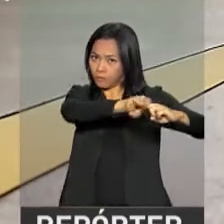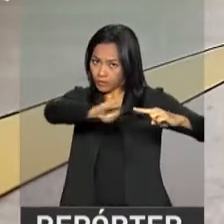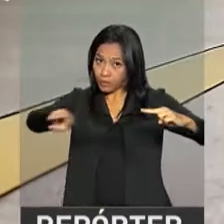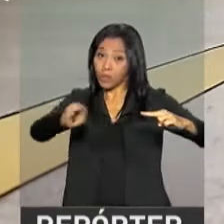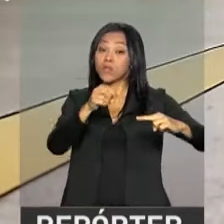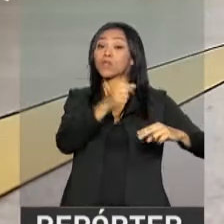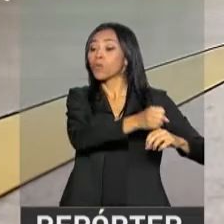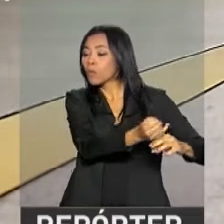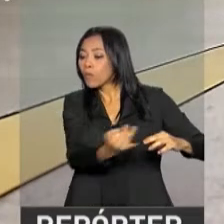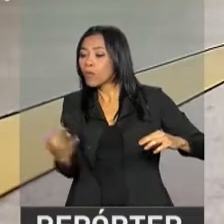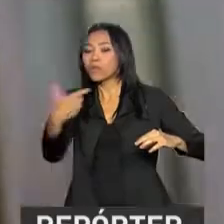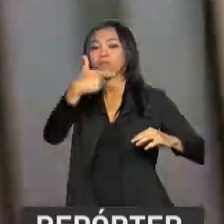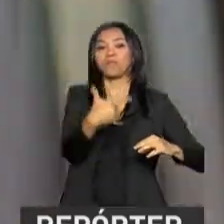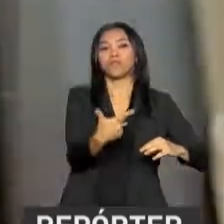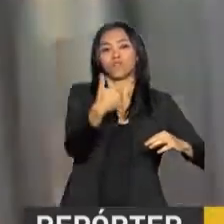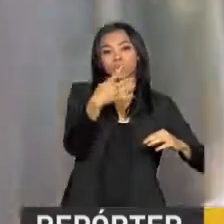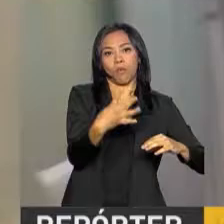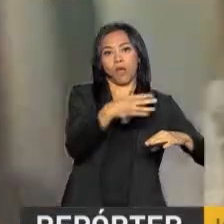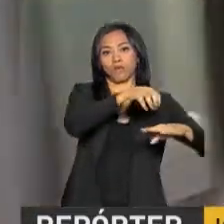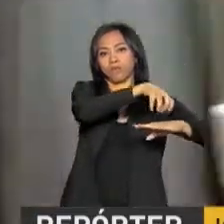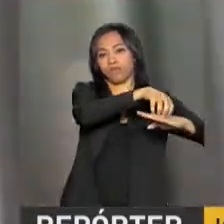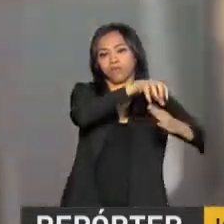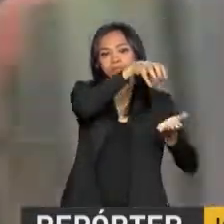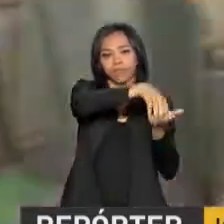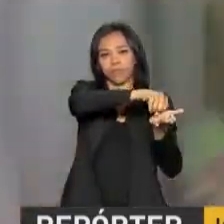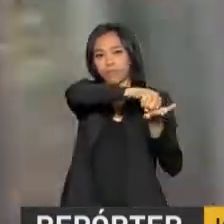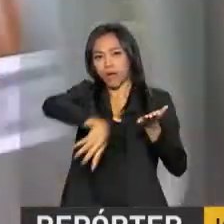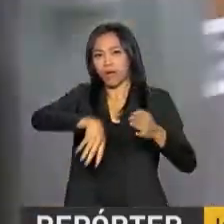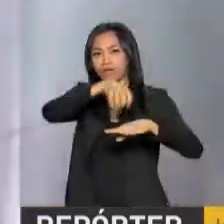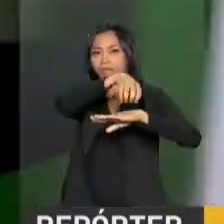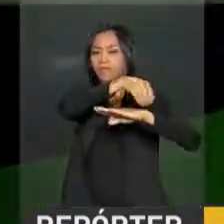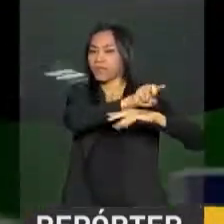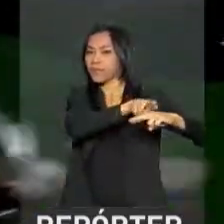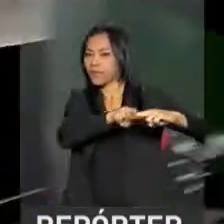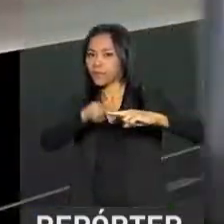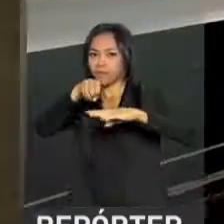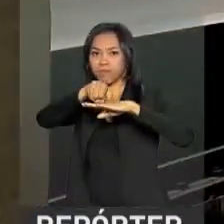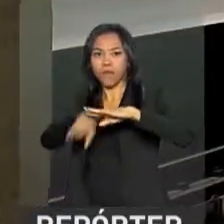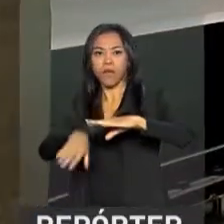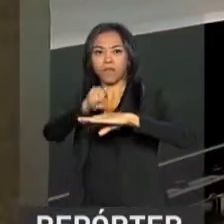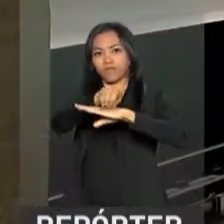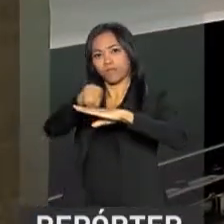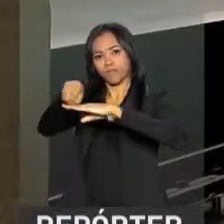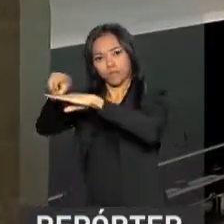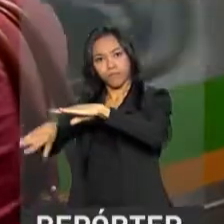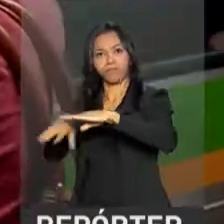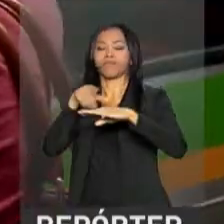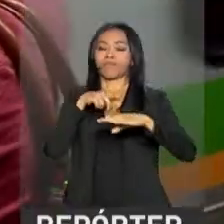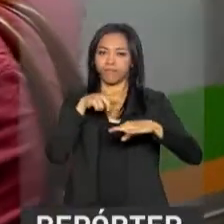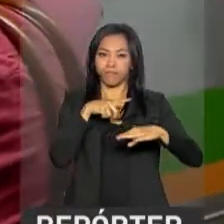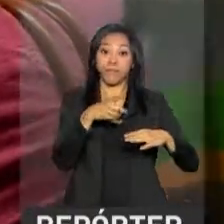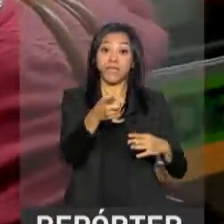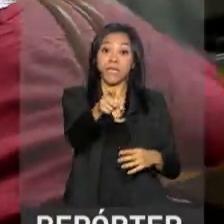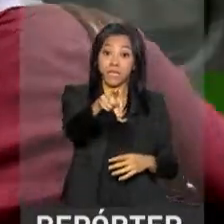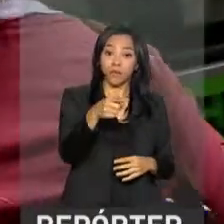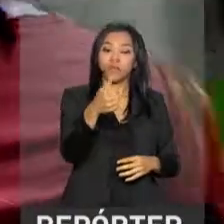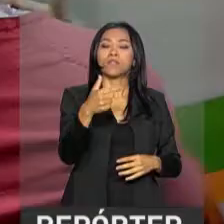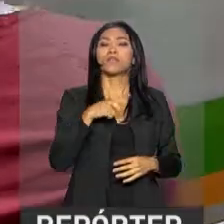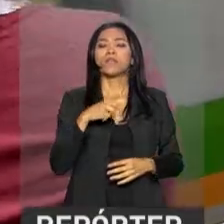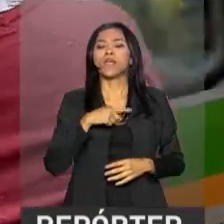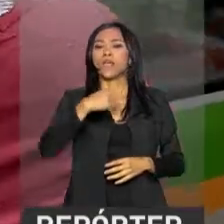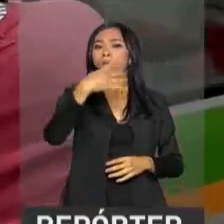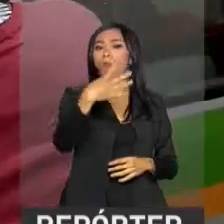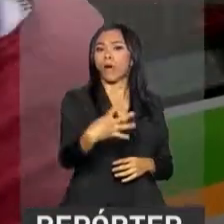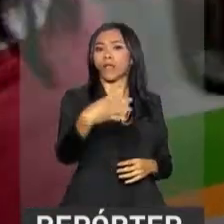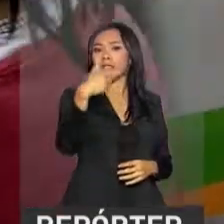estações em funcionamento que ligam o centro de brasília as regiões mais populosas o sistema tem 42